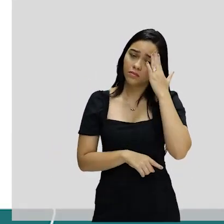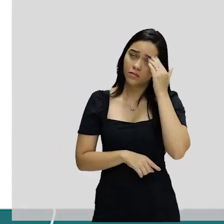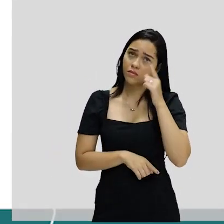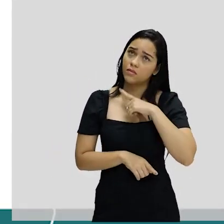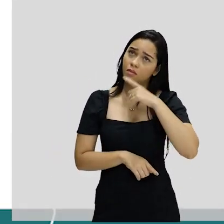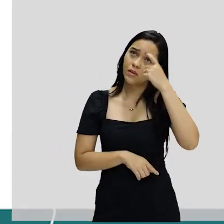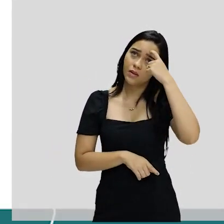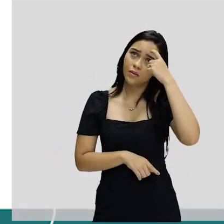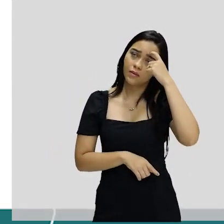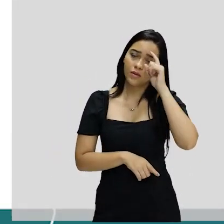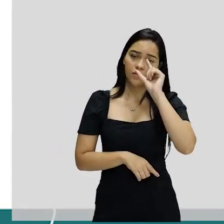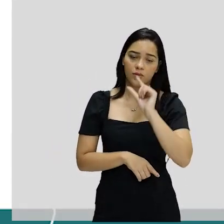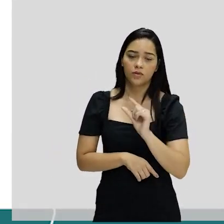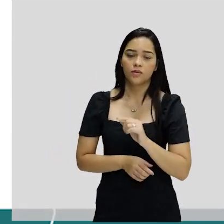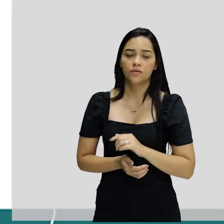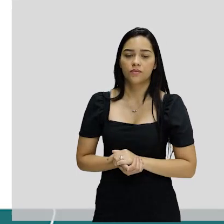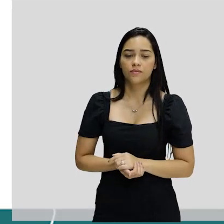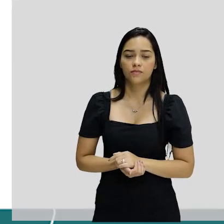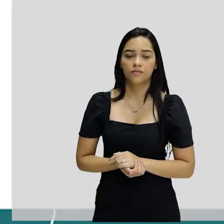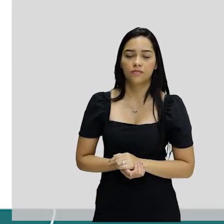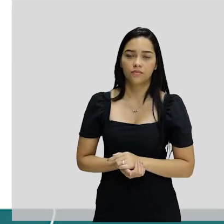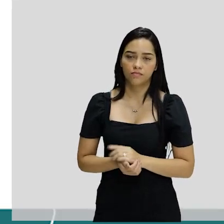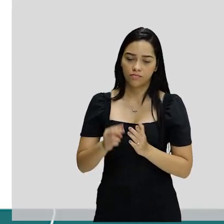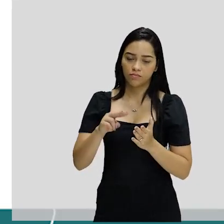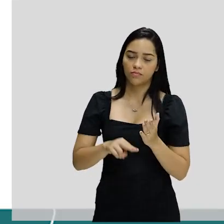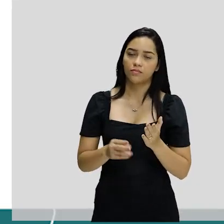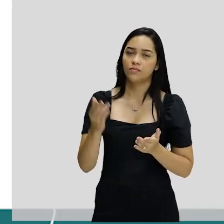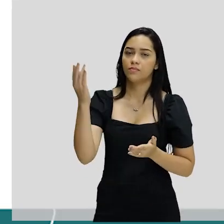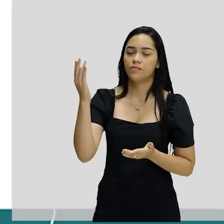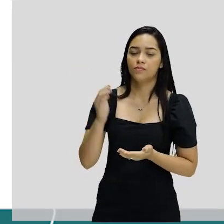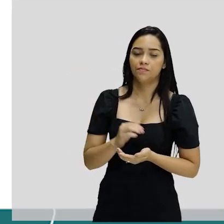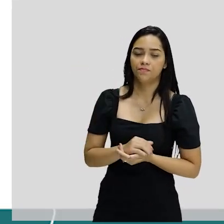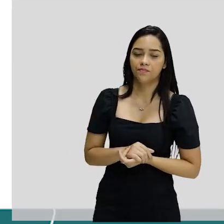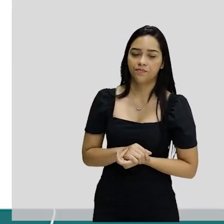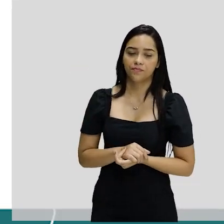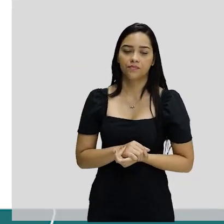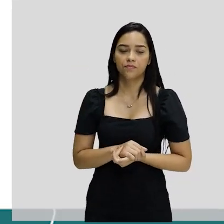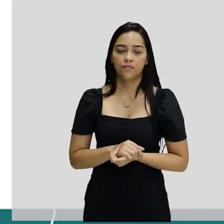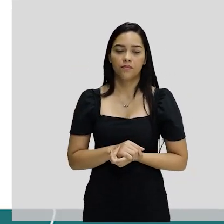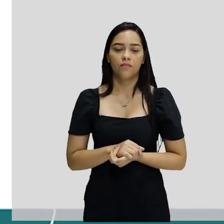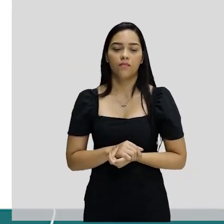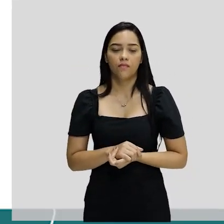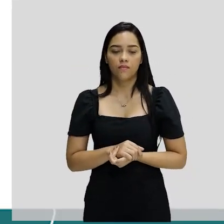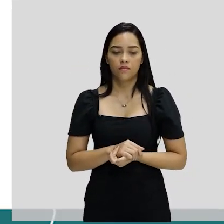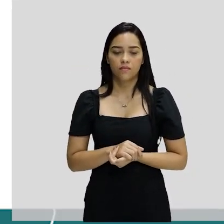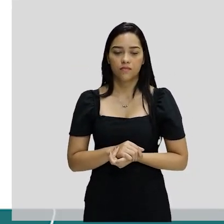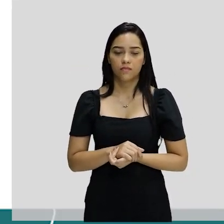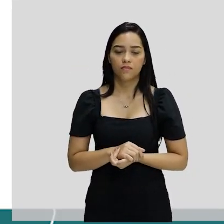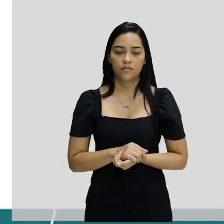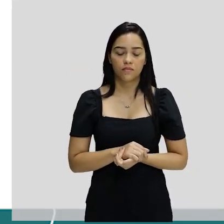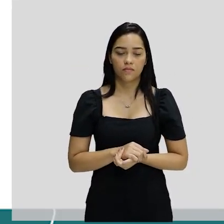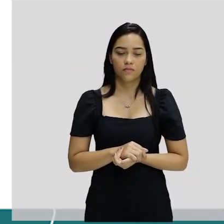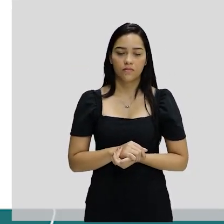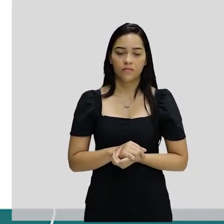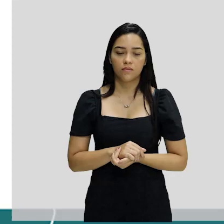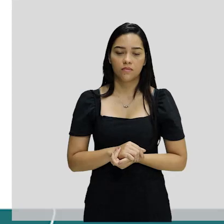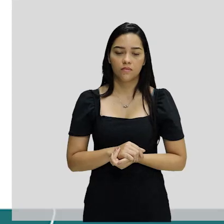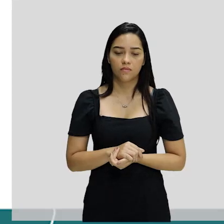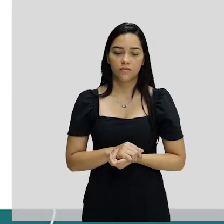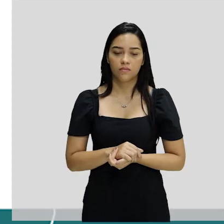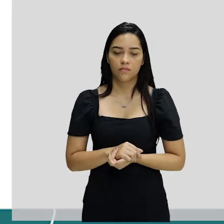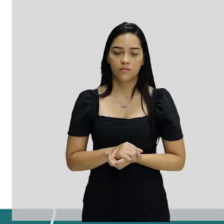ideia de diminutivo, né? Riacho, lugarejo, ruela, namorico,